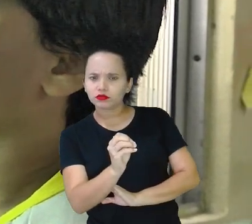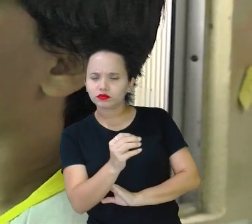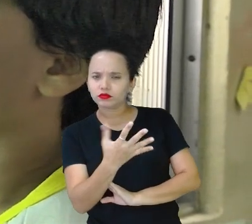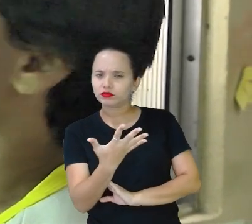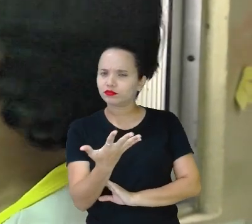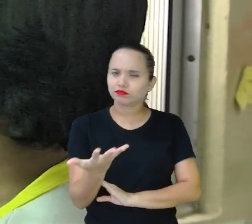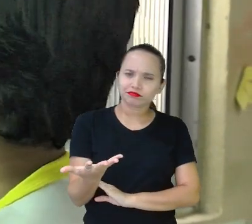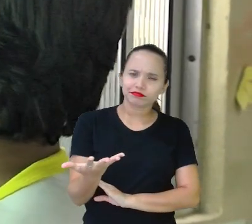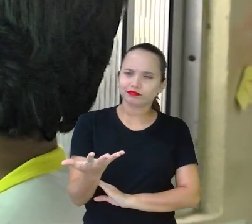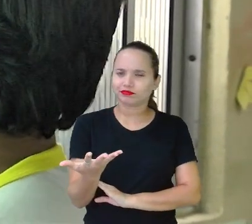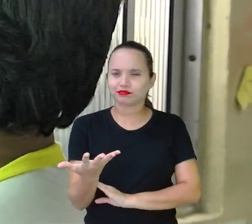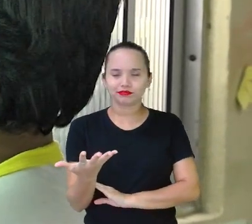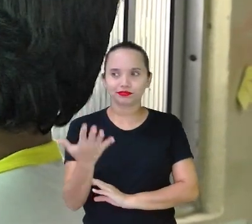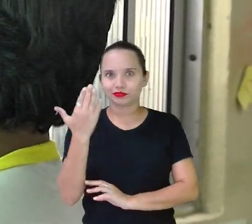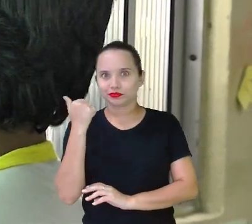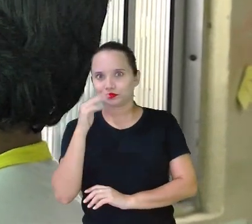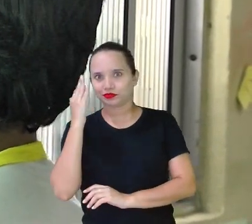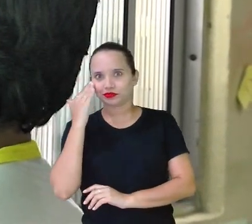Vamos lá.